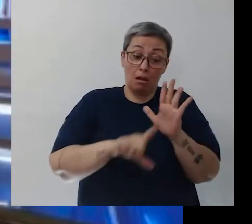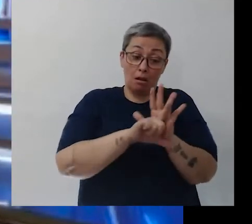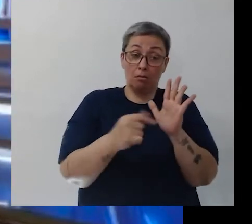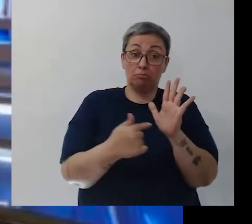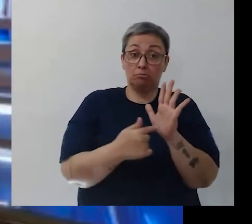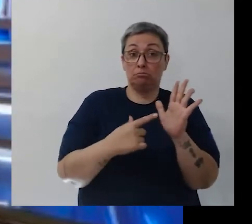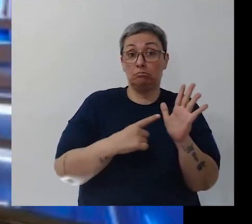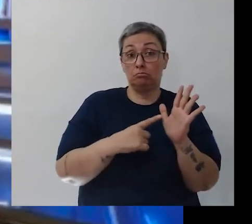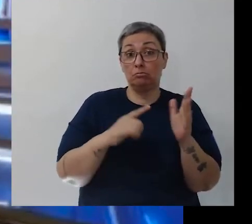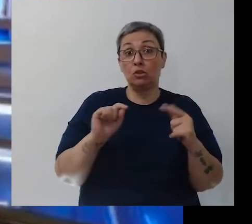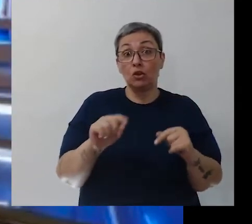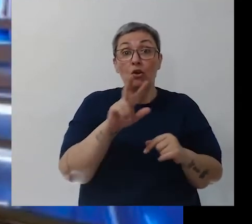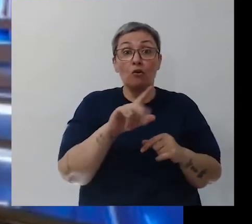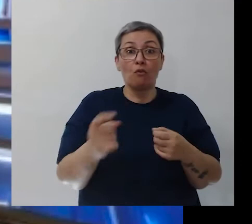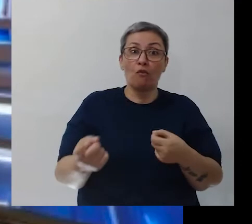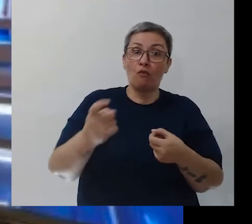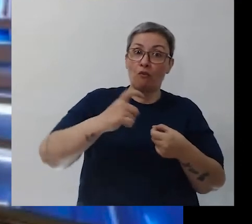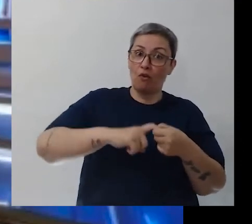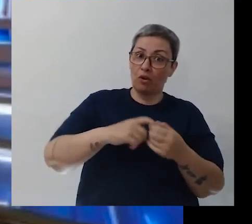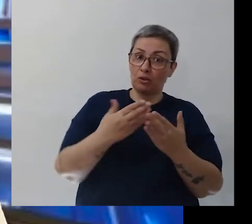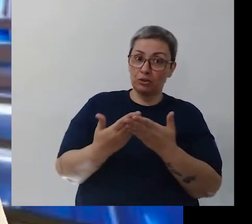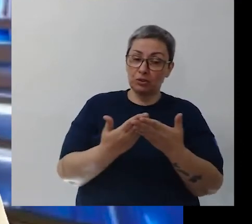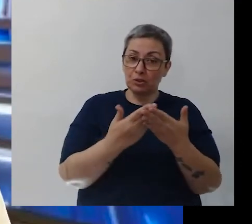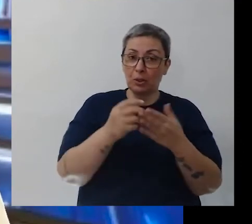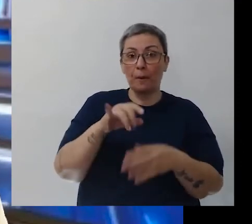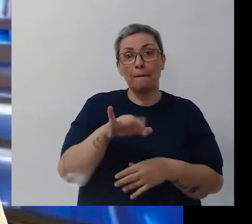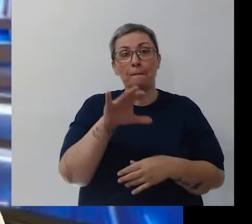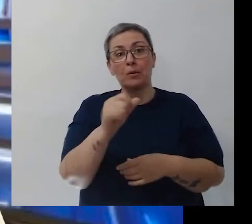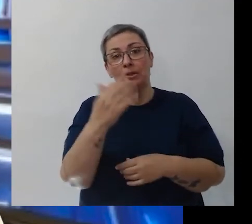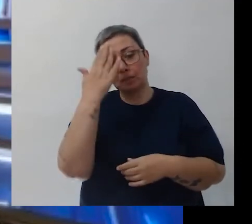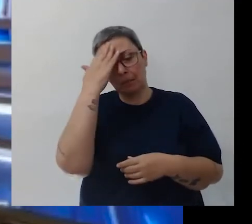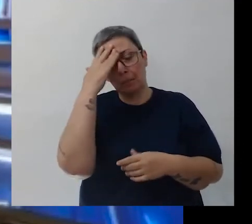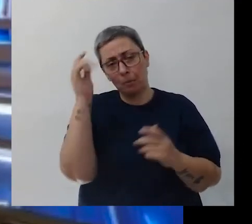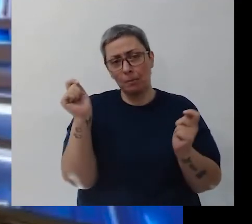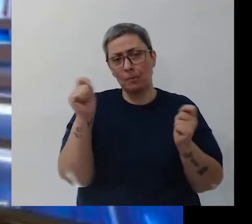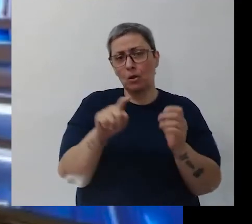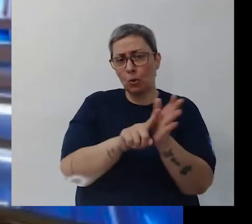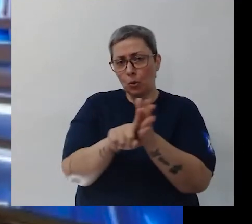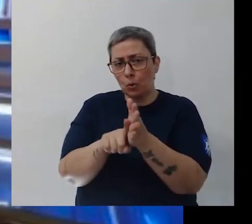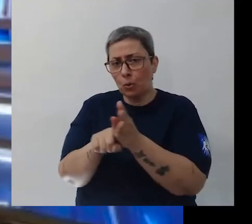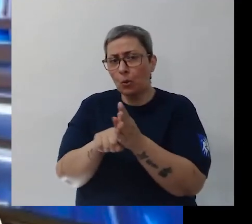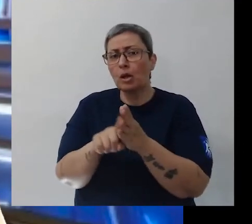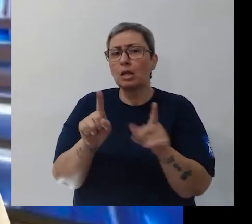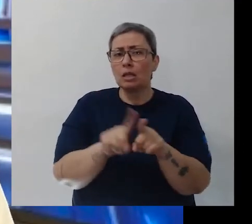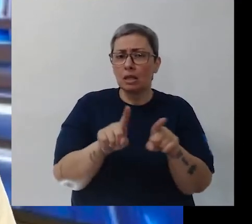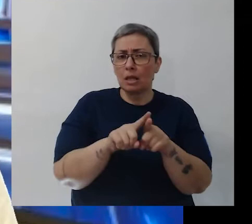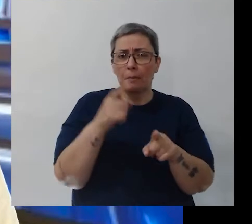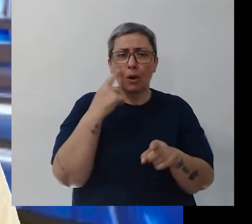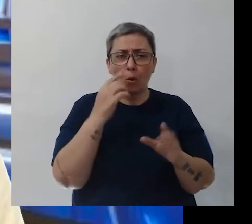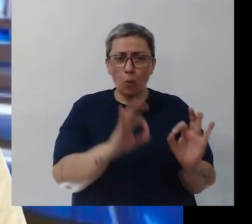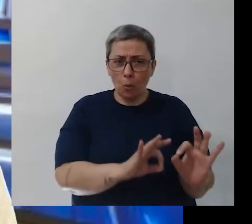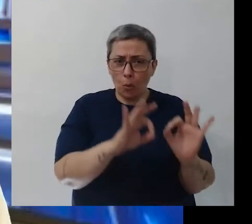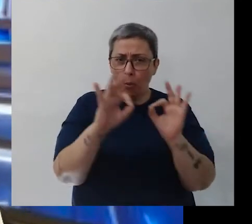Bom, voltando ao nosso estudo do meio, agora que sabemos as possibilidades de pesquisa, inclusive observamos